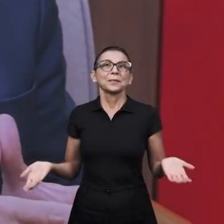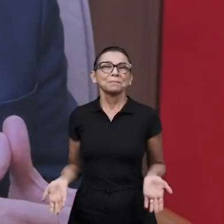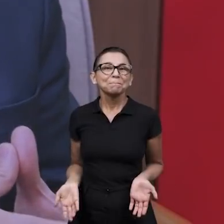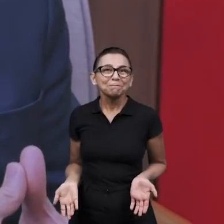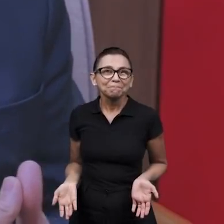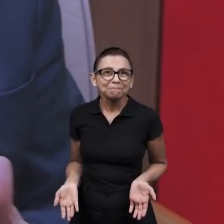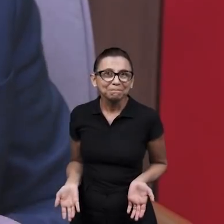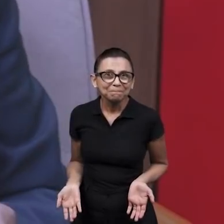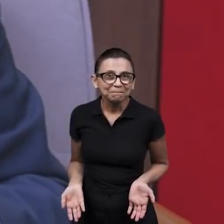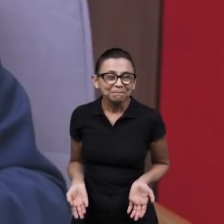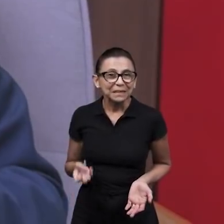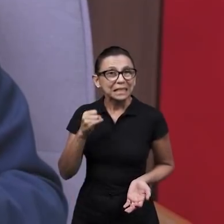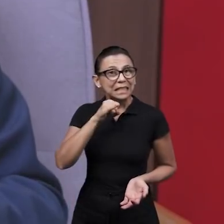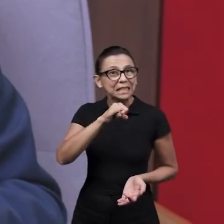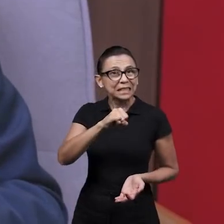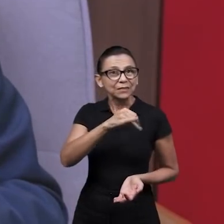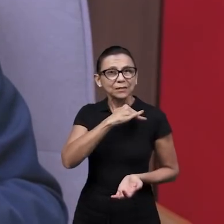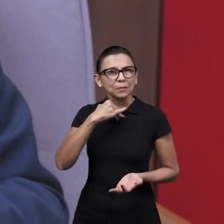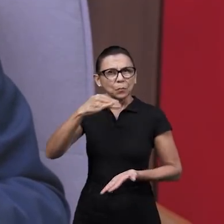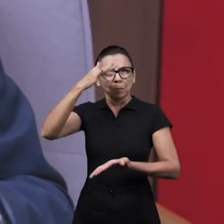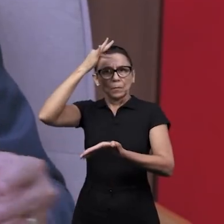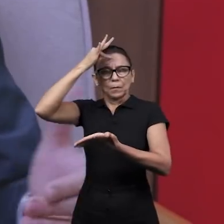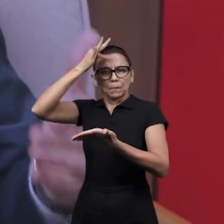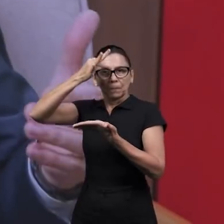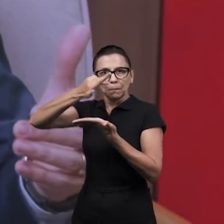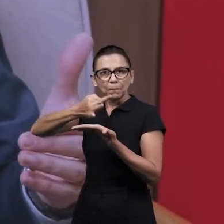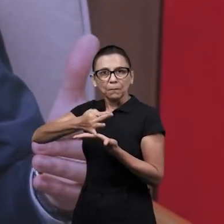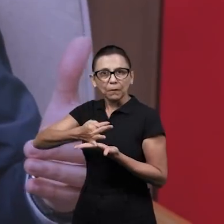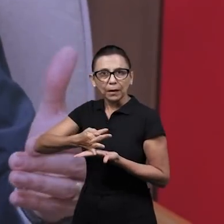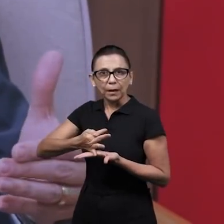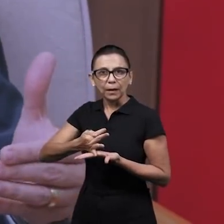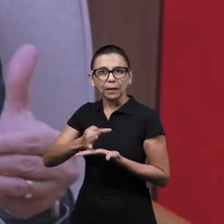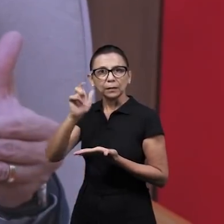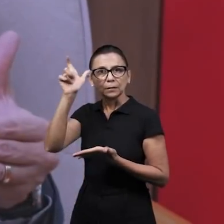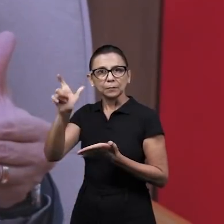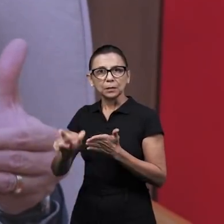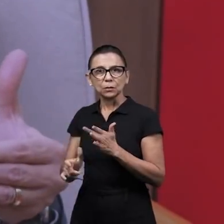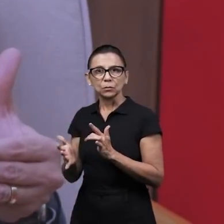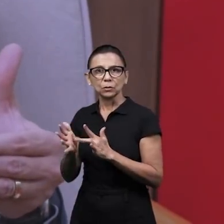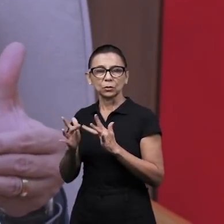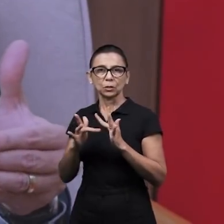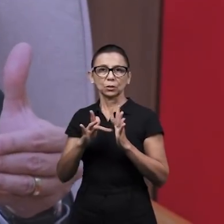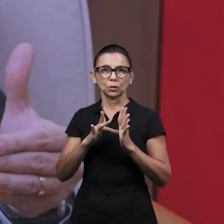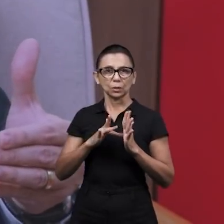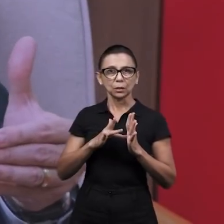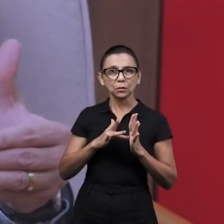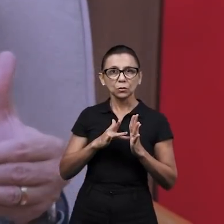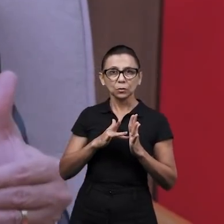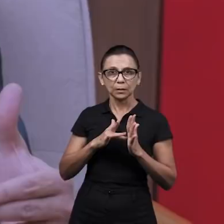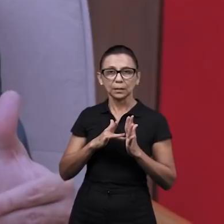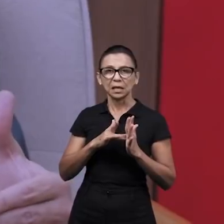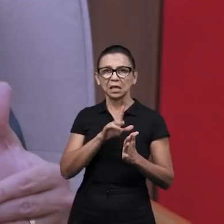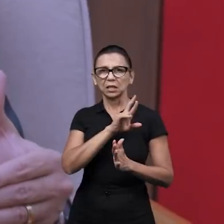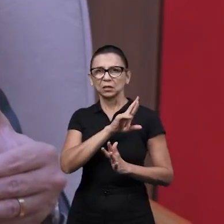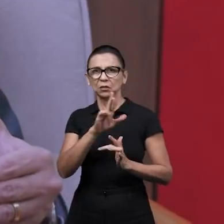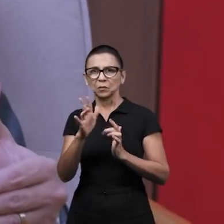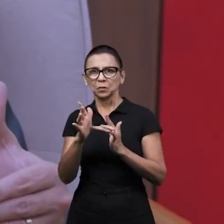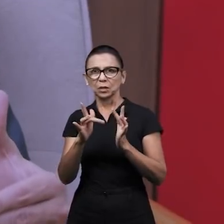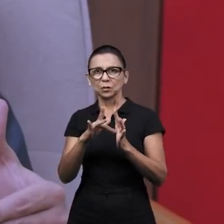morrer na fé em Jesus, vivendo um salvo em Cristo,